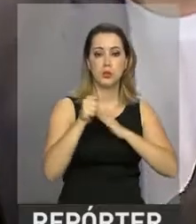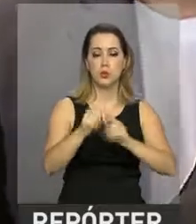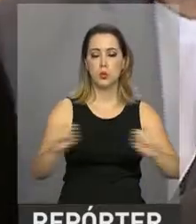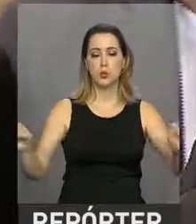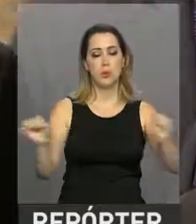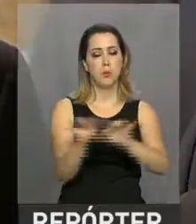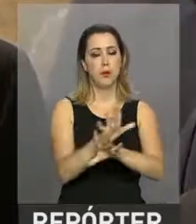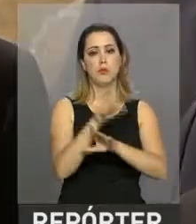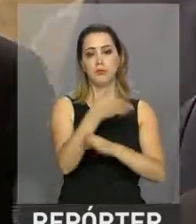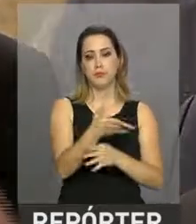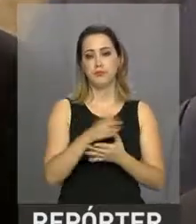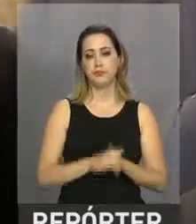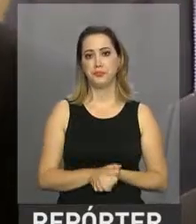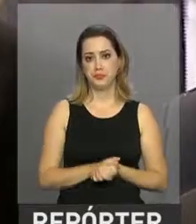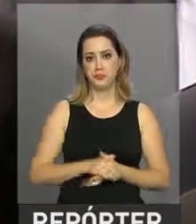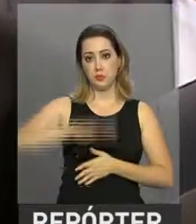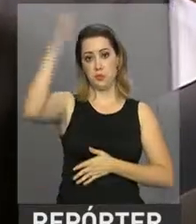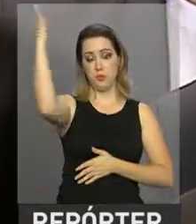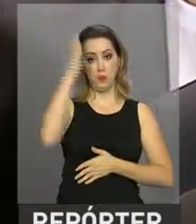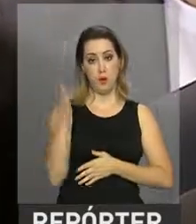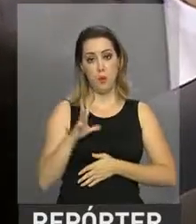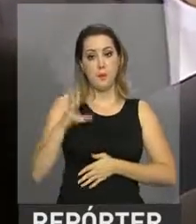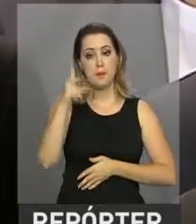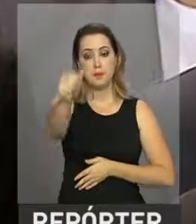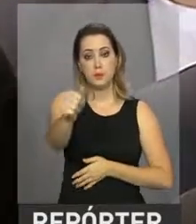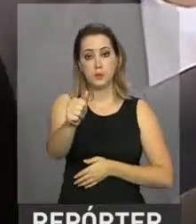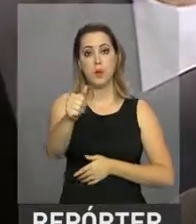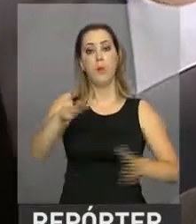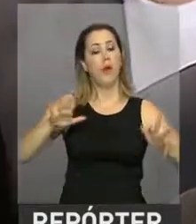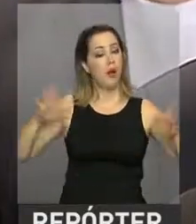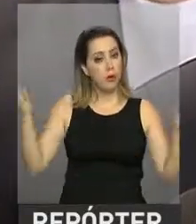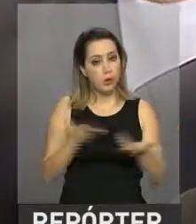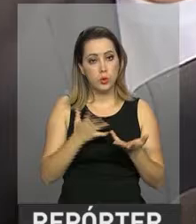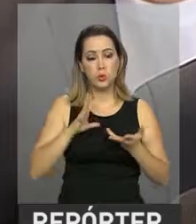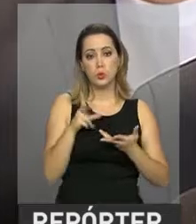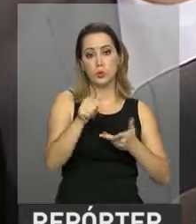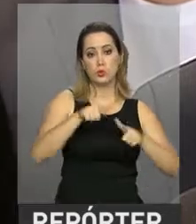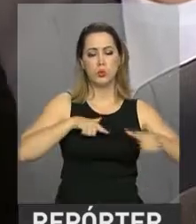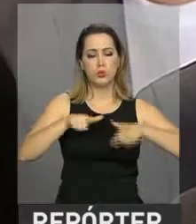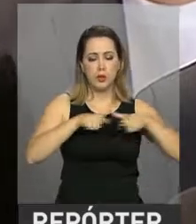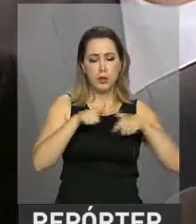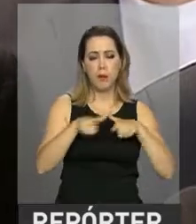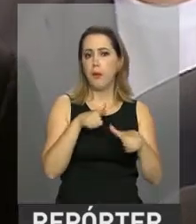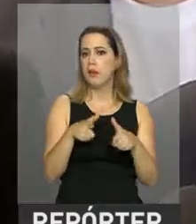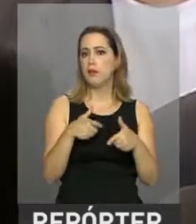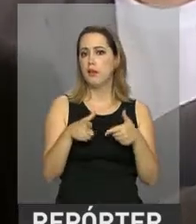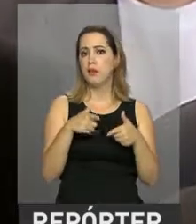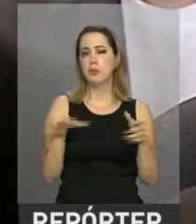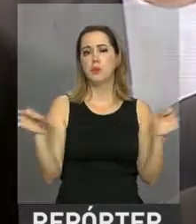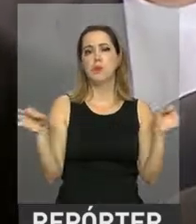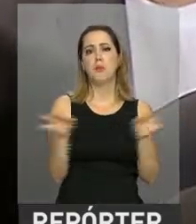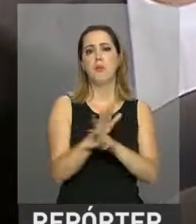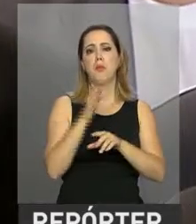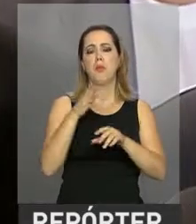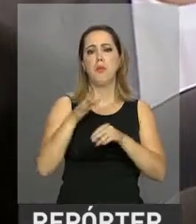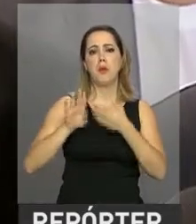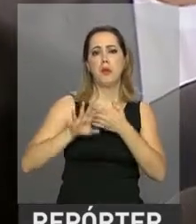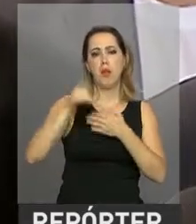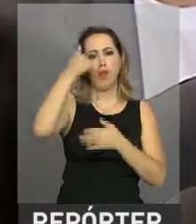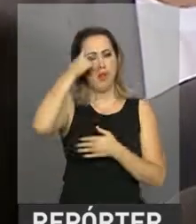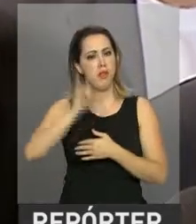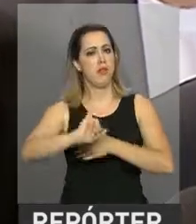Aedes aegypti. O Brasil todo está mobilizado para evitar os malefícios que o